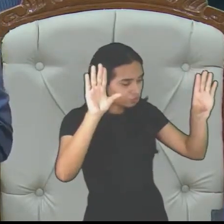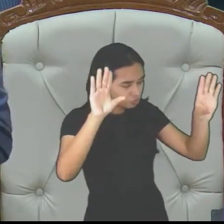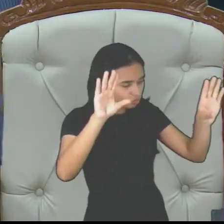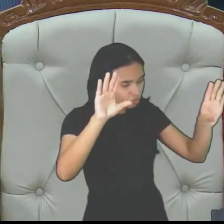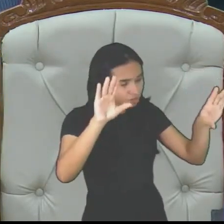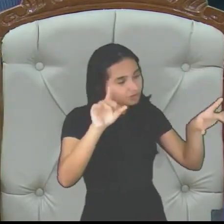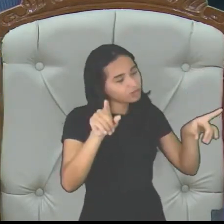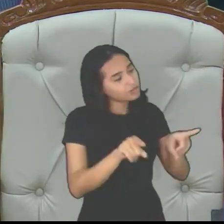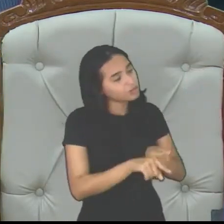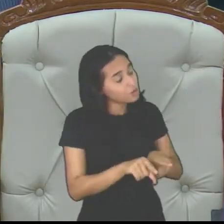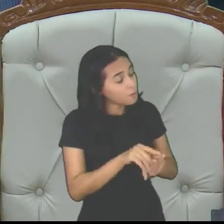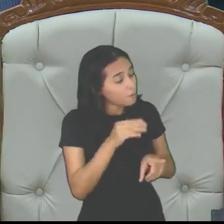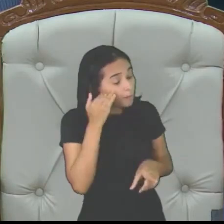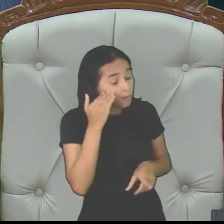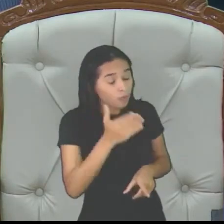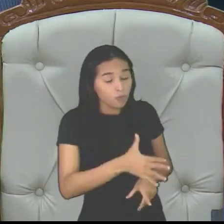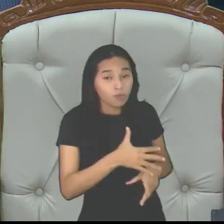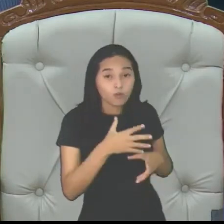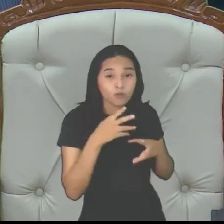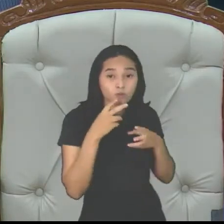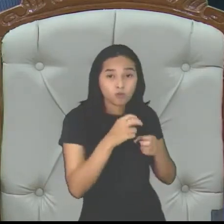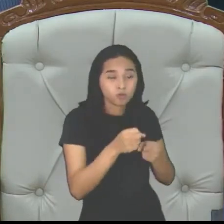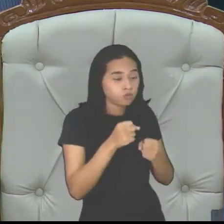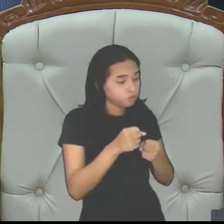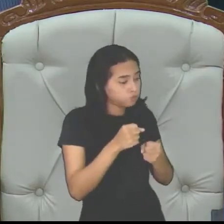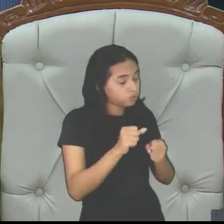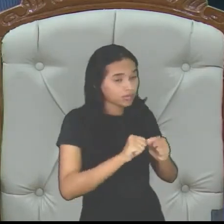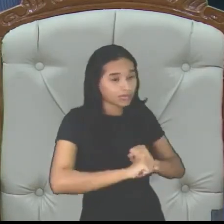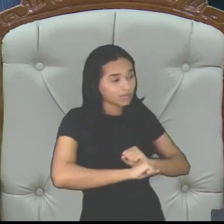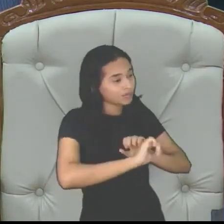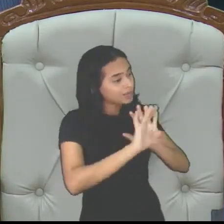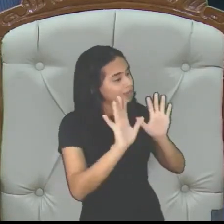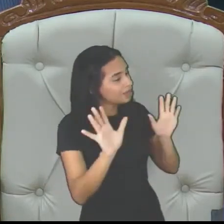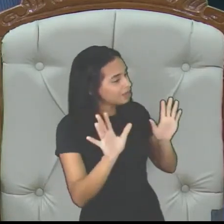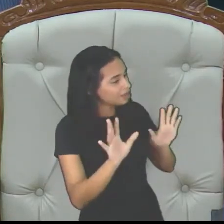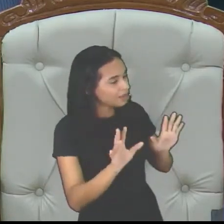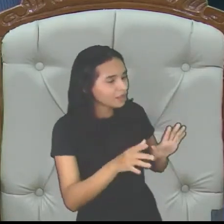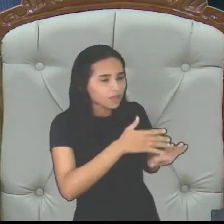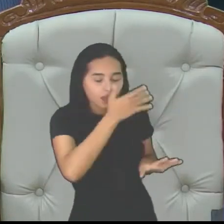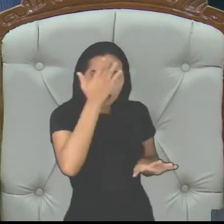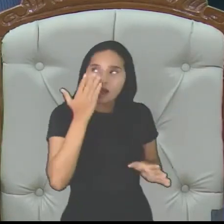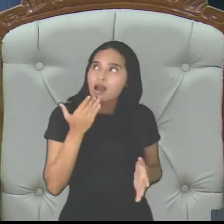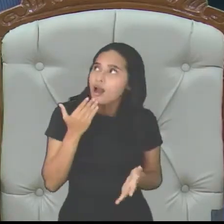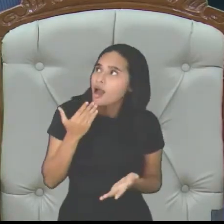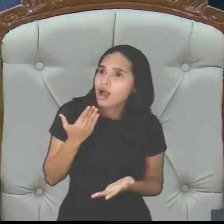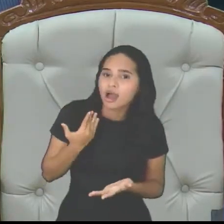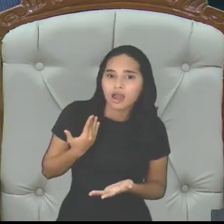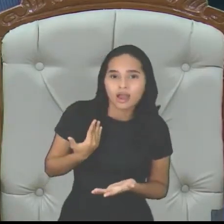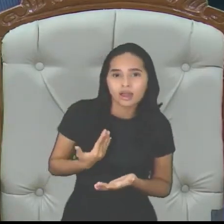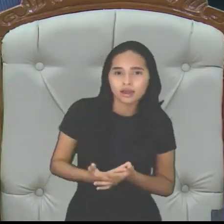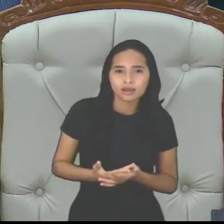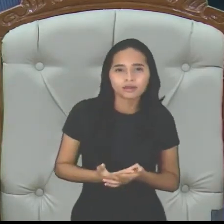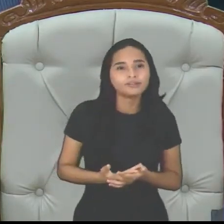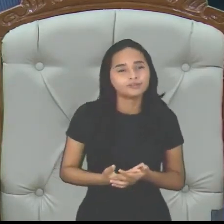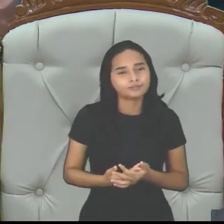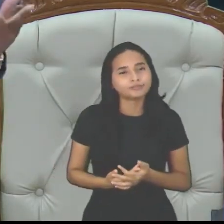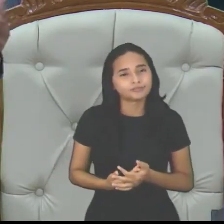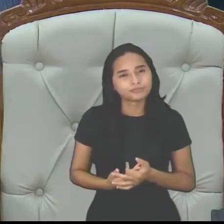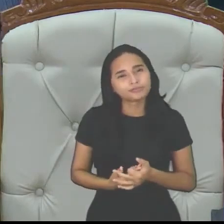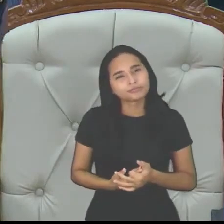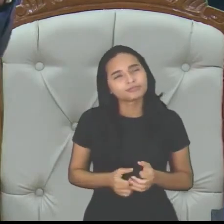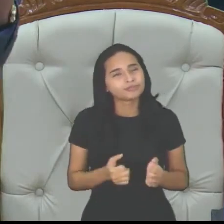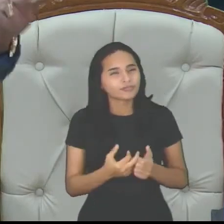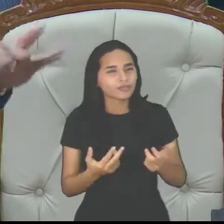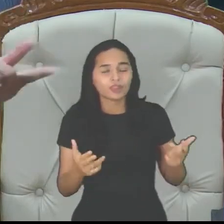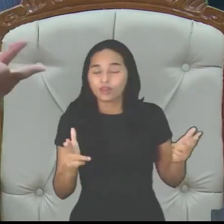sinais portentosos, que vai deixar as pessoas atônitas, de coisas